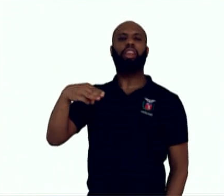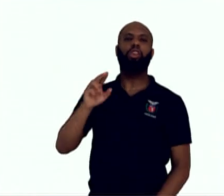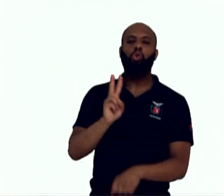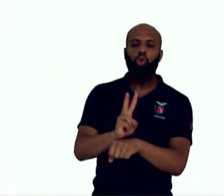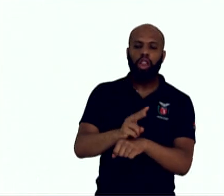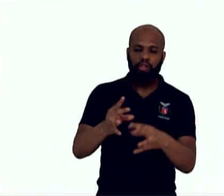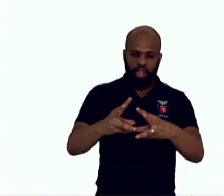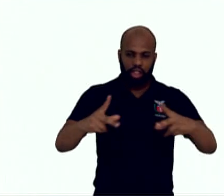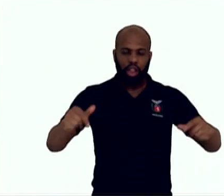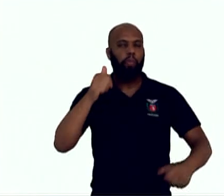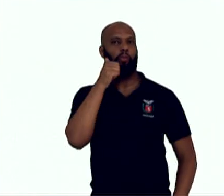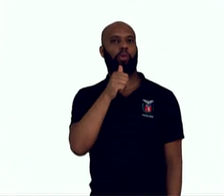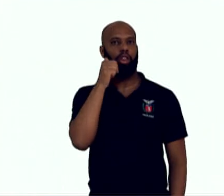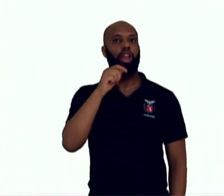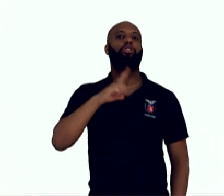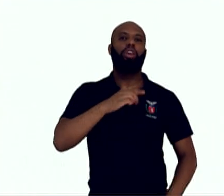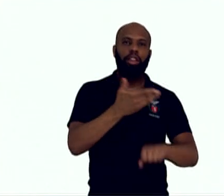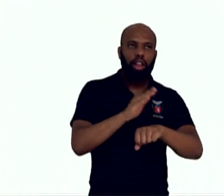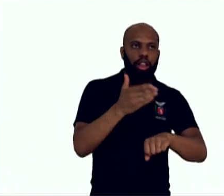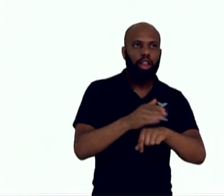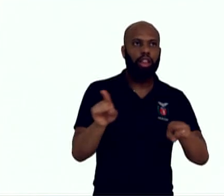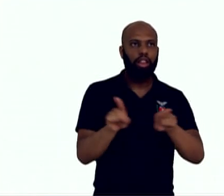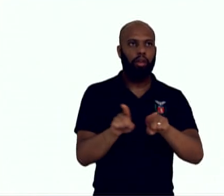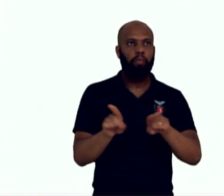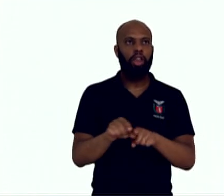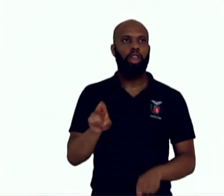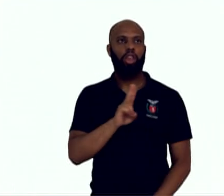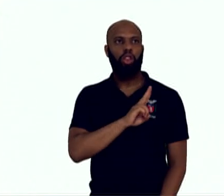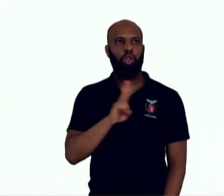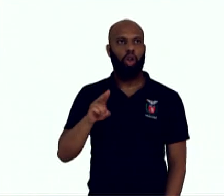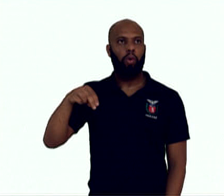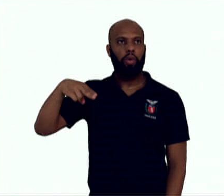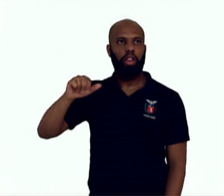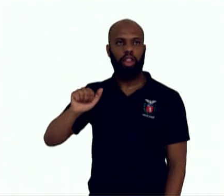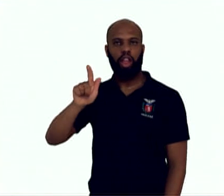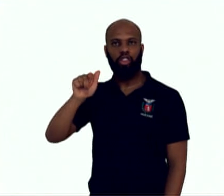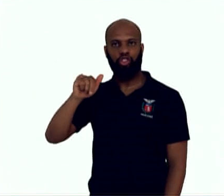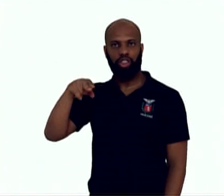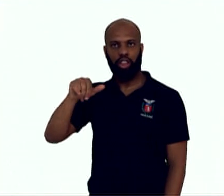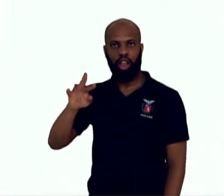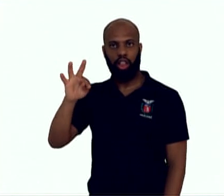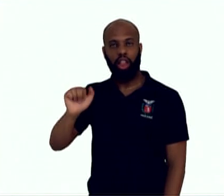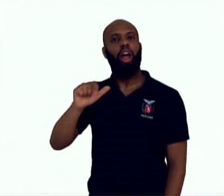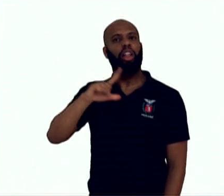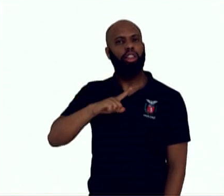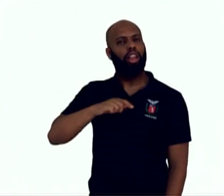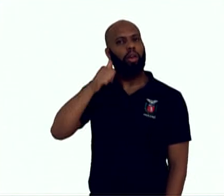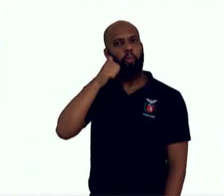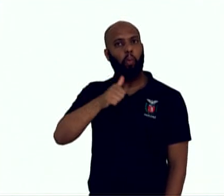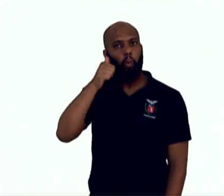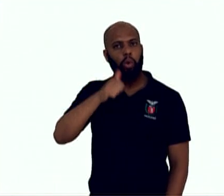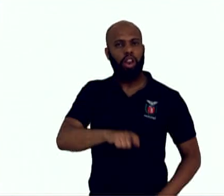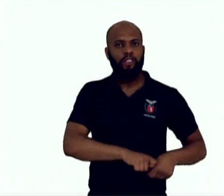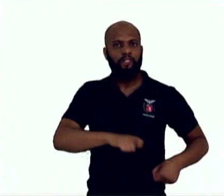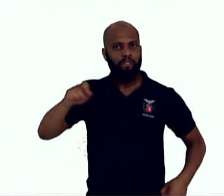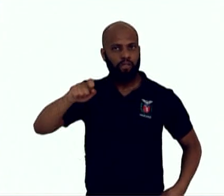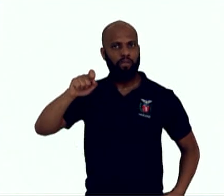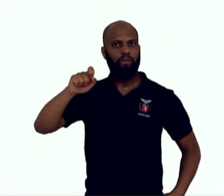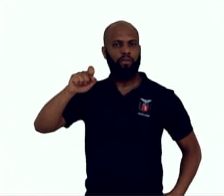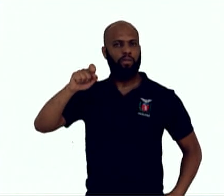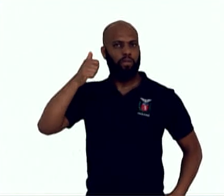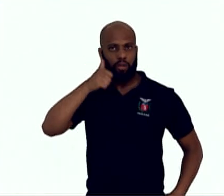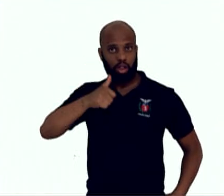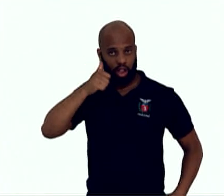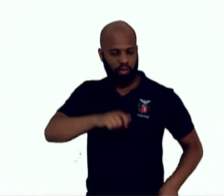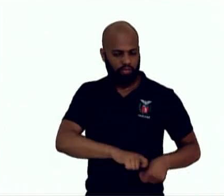mulheres passavam por um treinamento chamado Naginata, ou Naginata, e nós temos uma samurai muito famosa, chamada Tomoe Gozen,